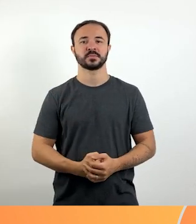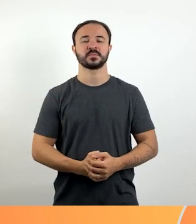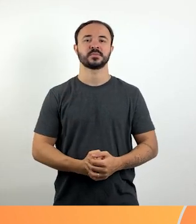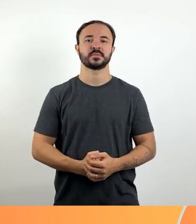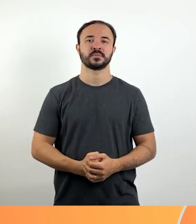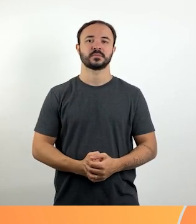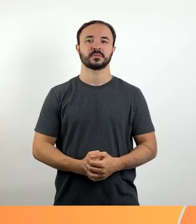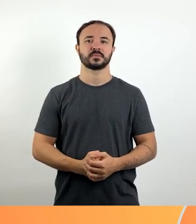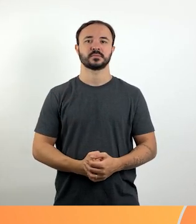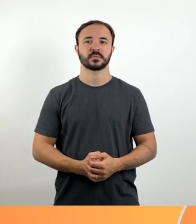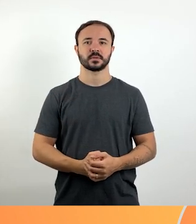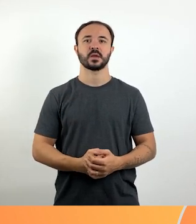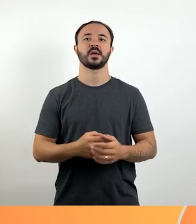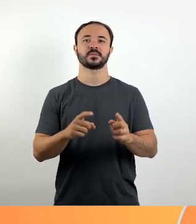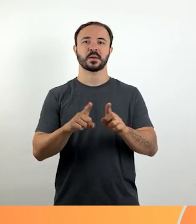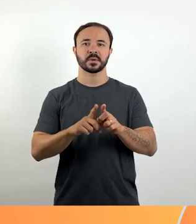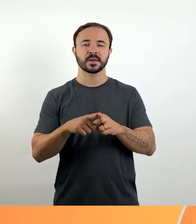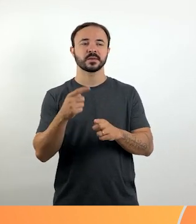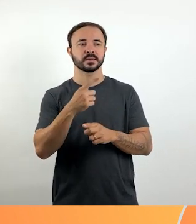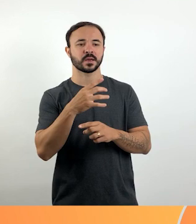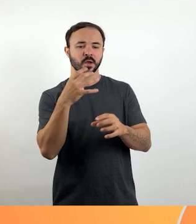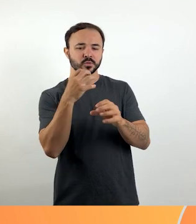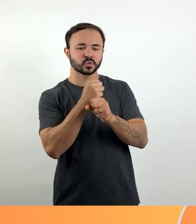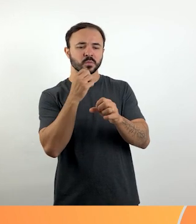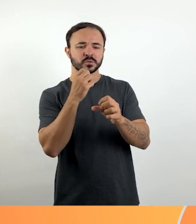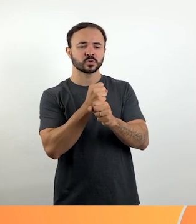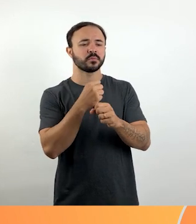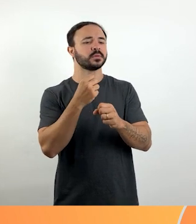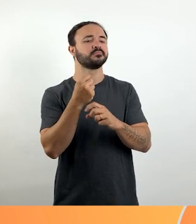E a soma deles, A mais B